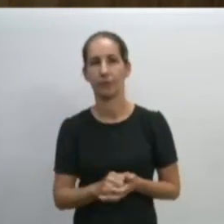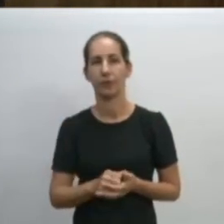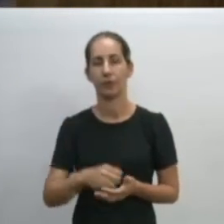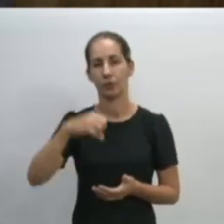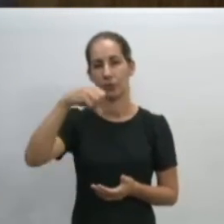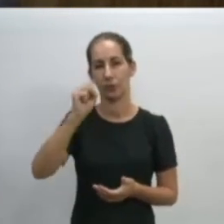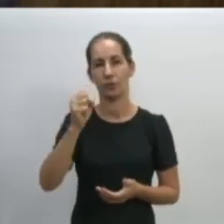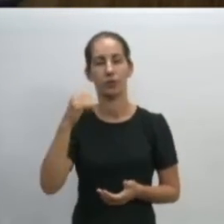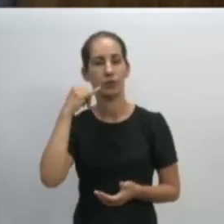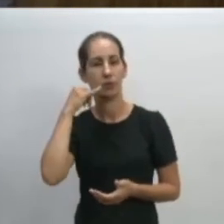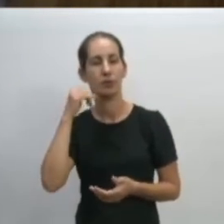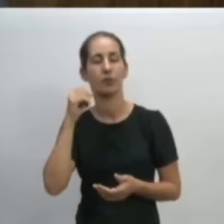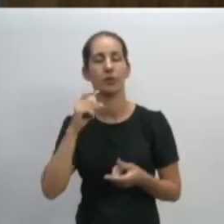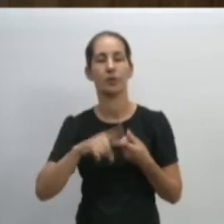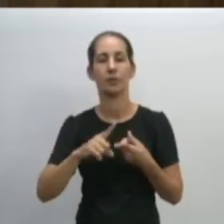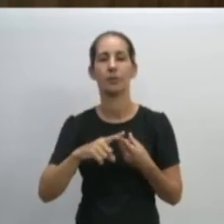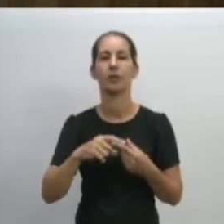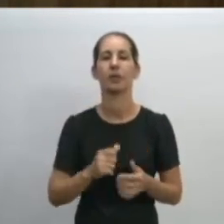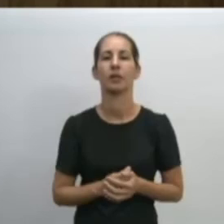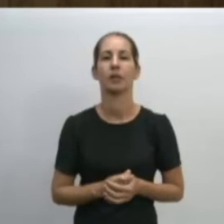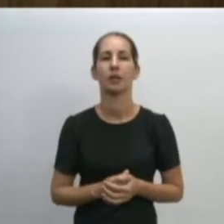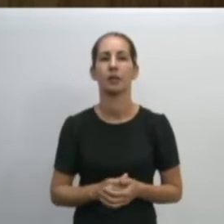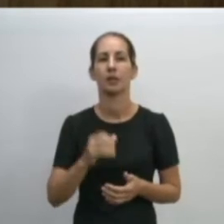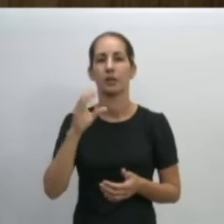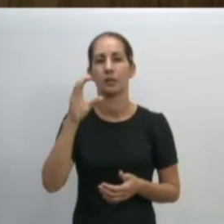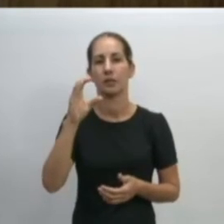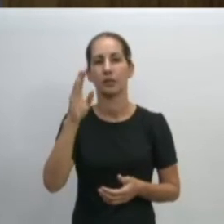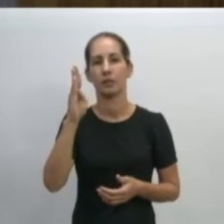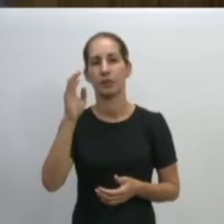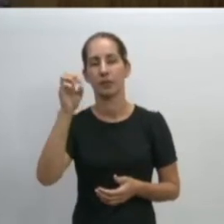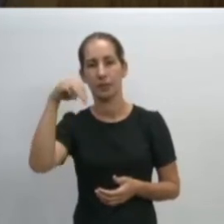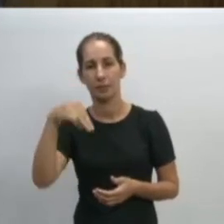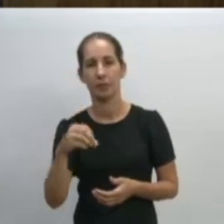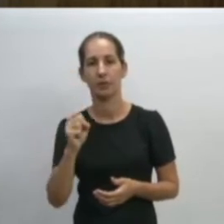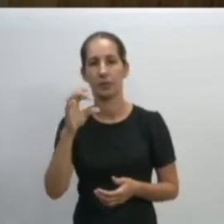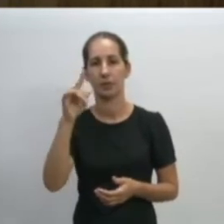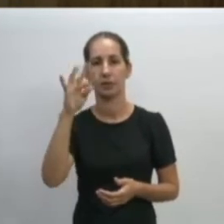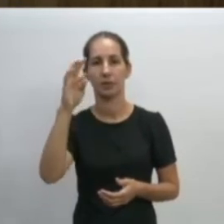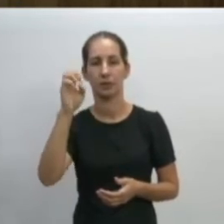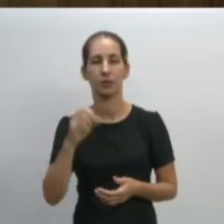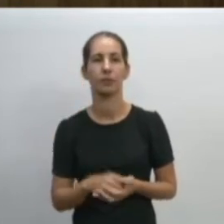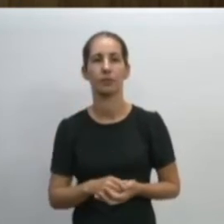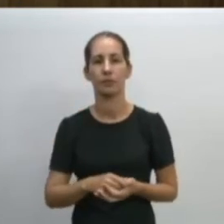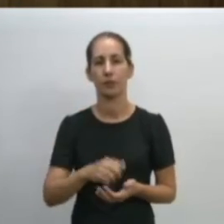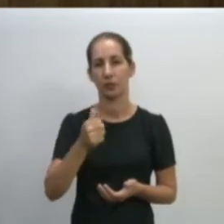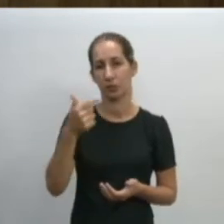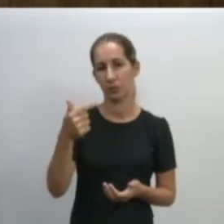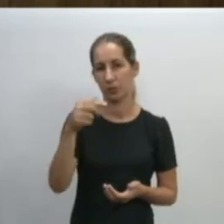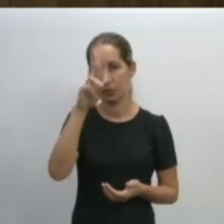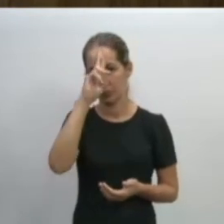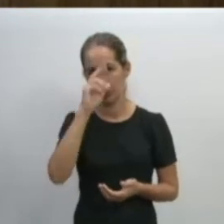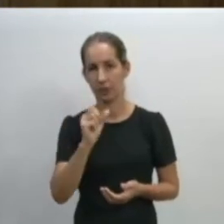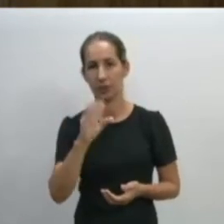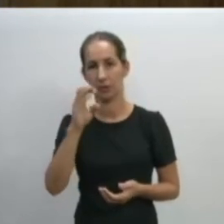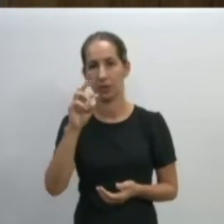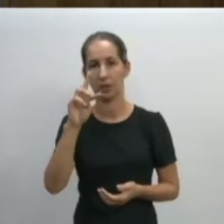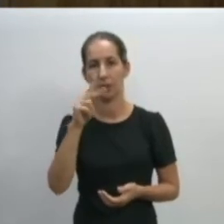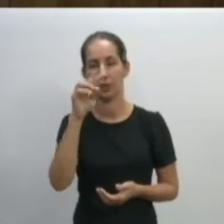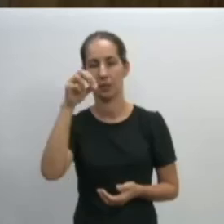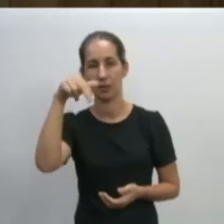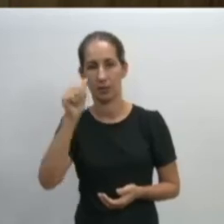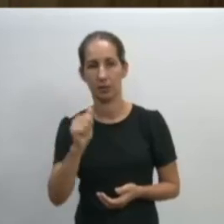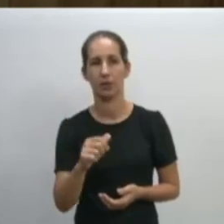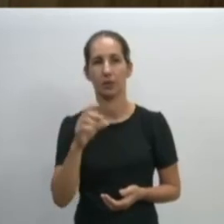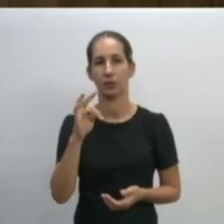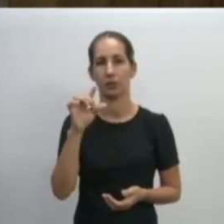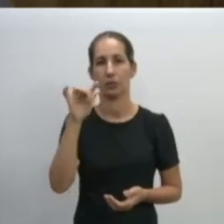presidente. Tivemos agora também, à tarde, na CBN, com Salatiel de Souza. Ao meio-dia, estivemos com Karina, com